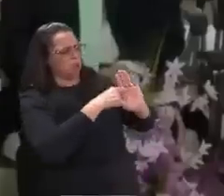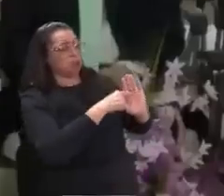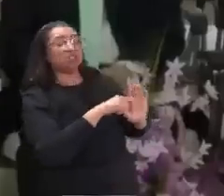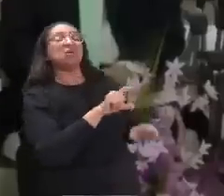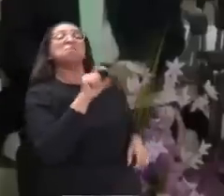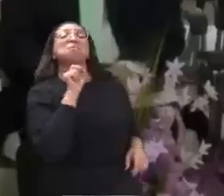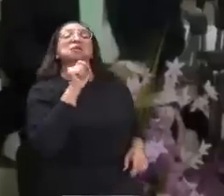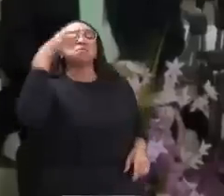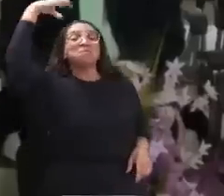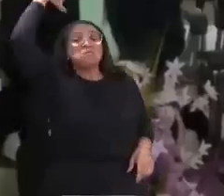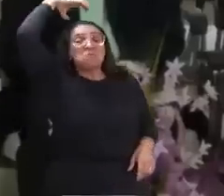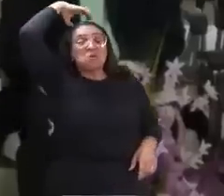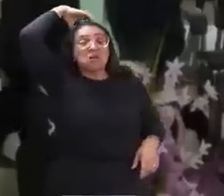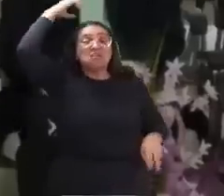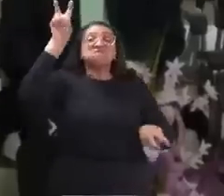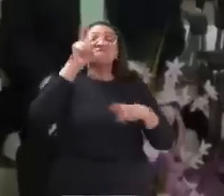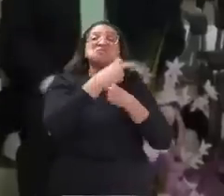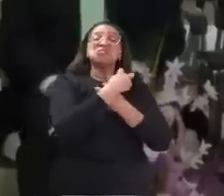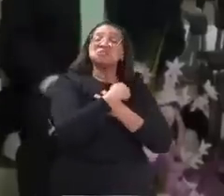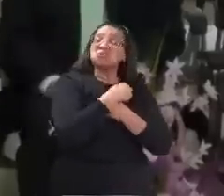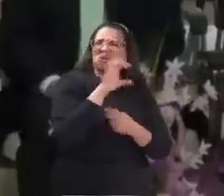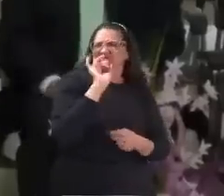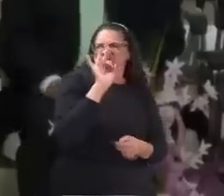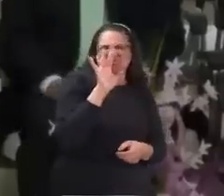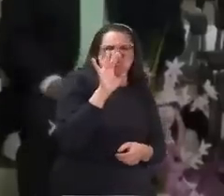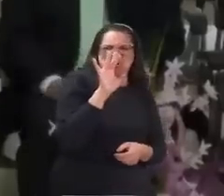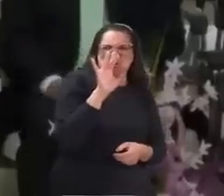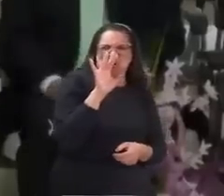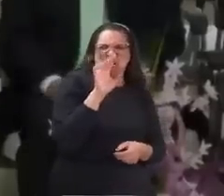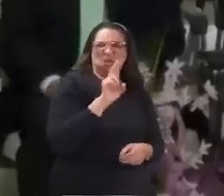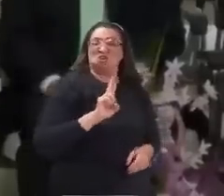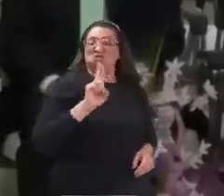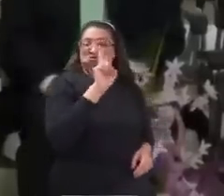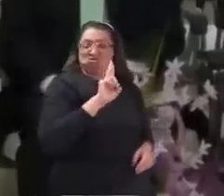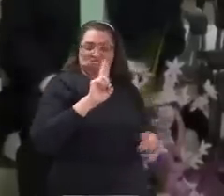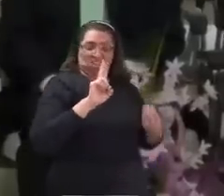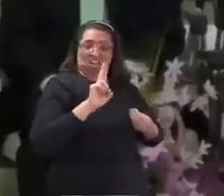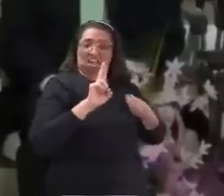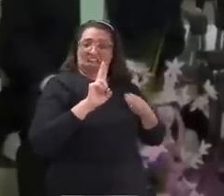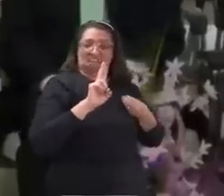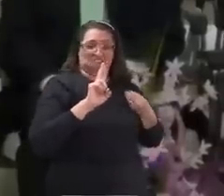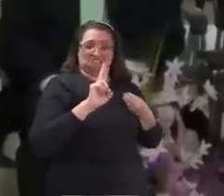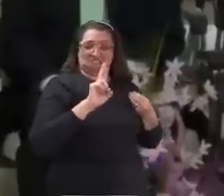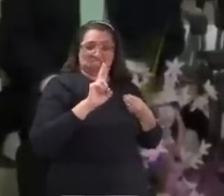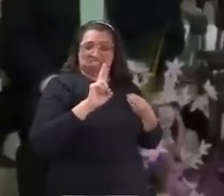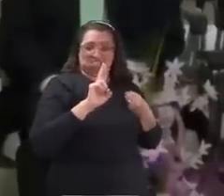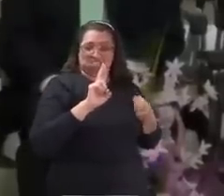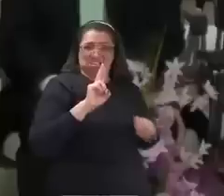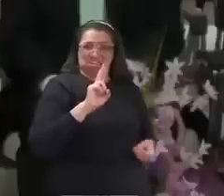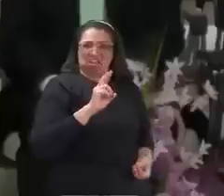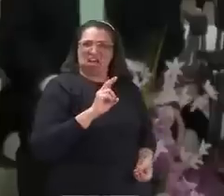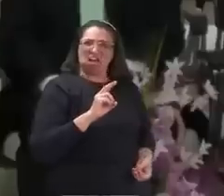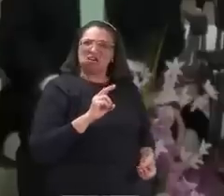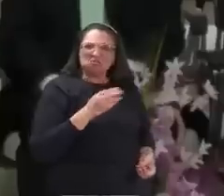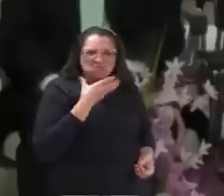que não ia só depender de homem, mas que no projeto a mulher já estava dentro.